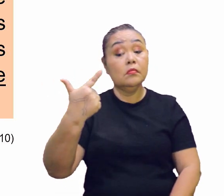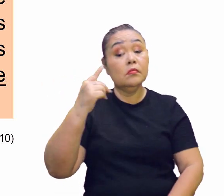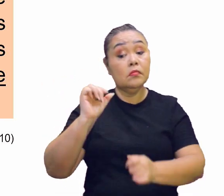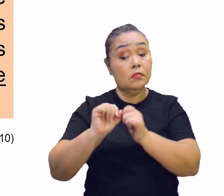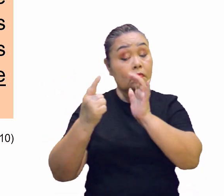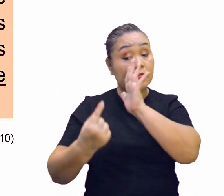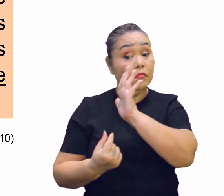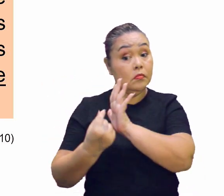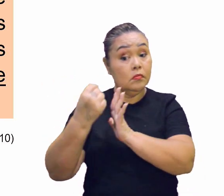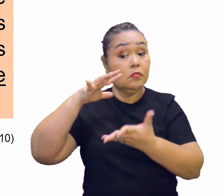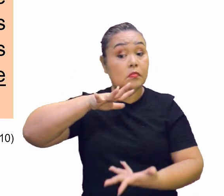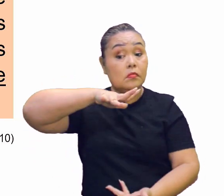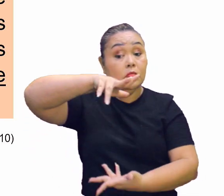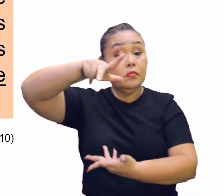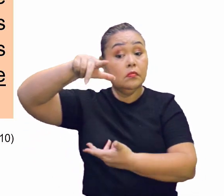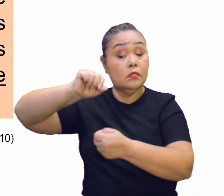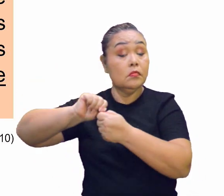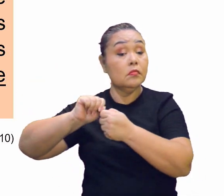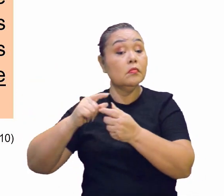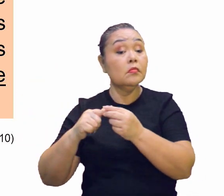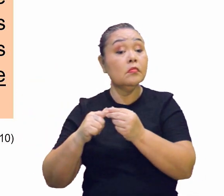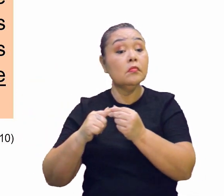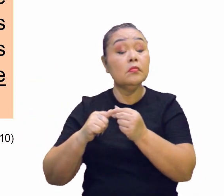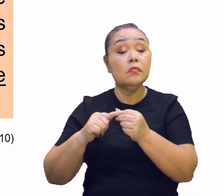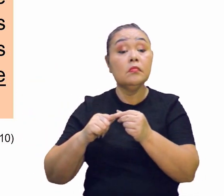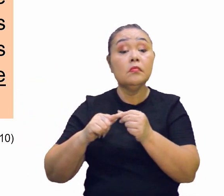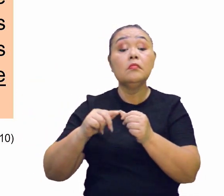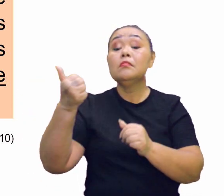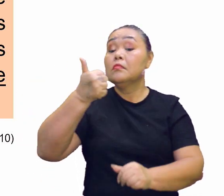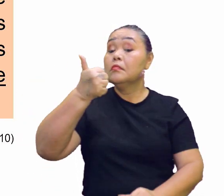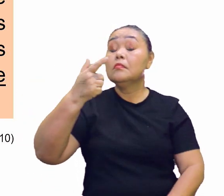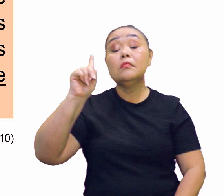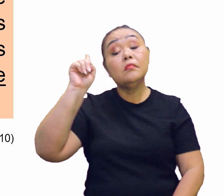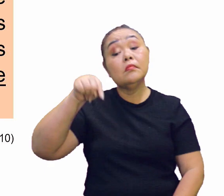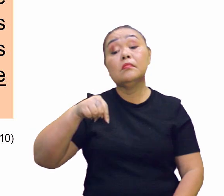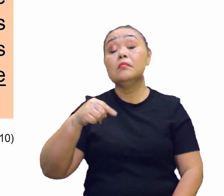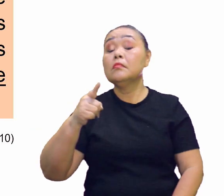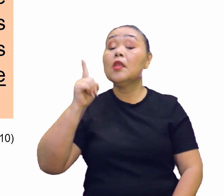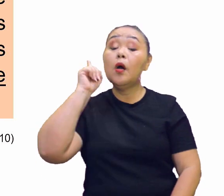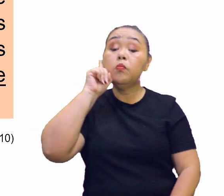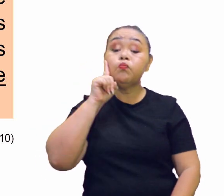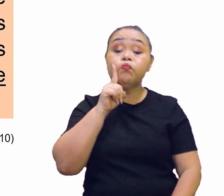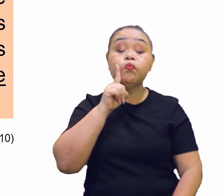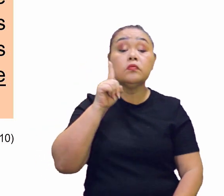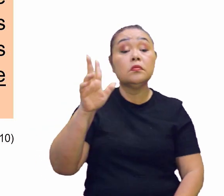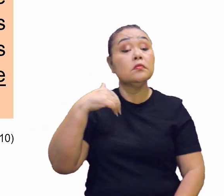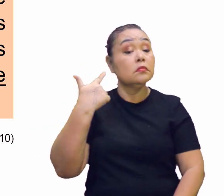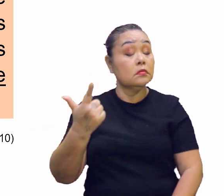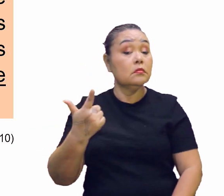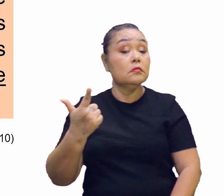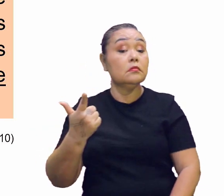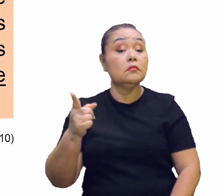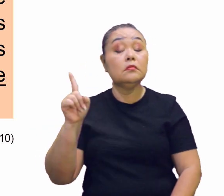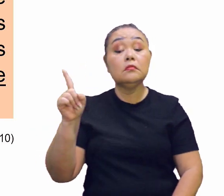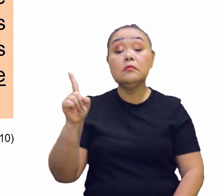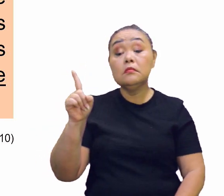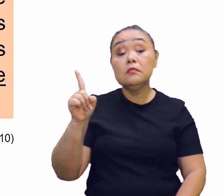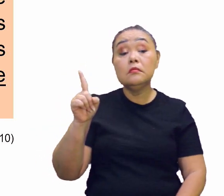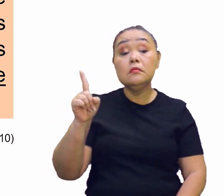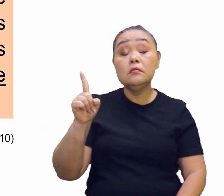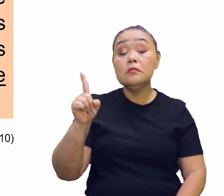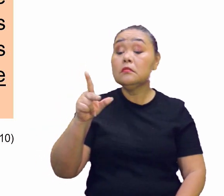maior economia do mundo, tá bom? Professor, e quem é a primeira? Estados Unidos, né? Olha só,